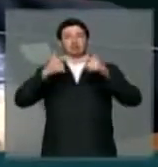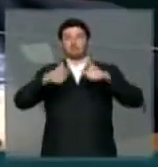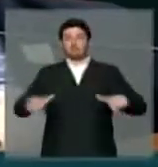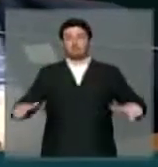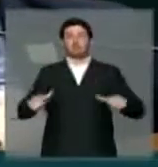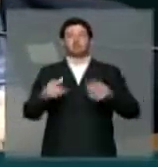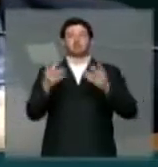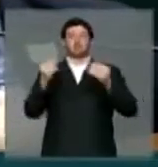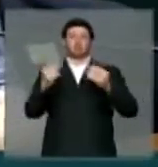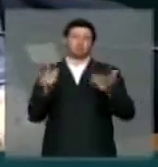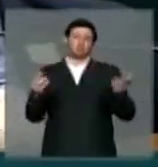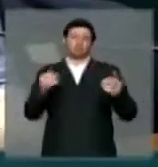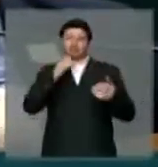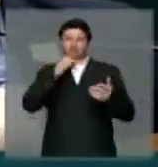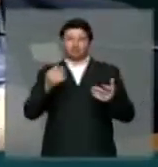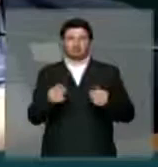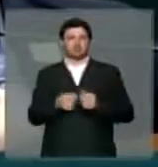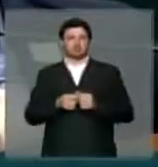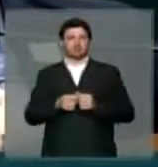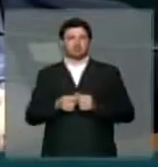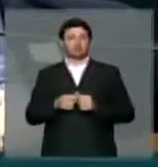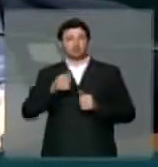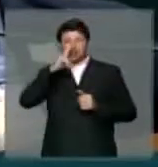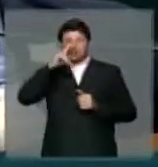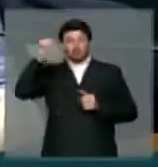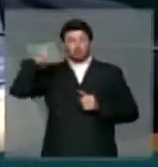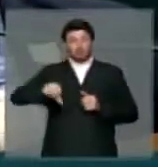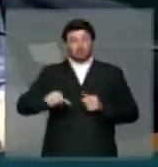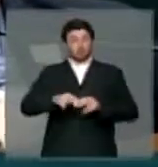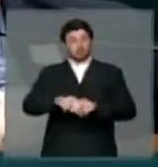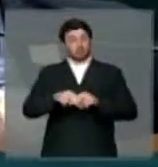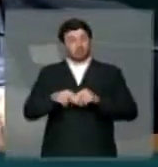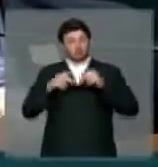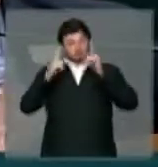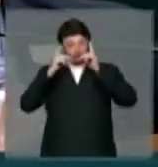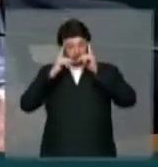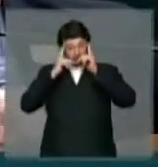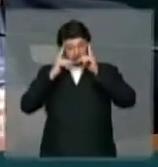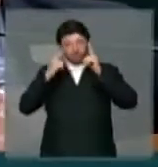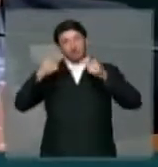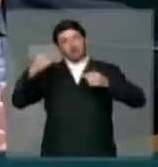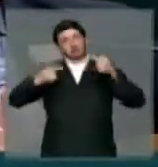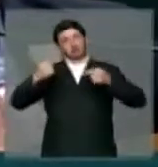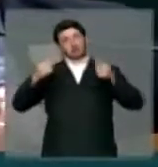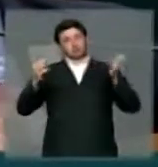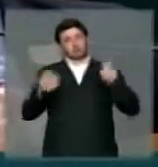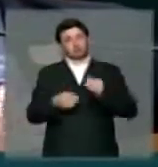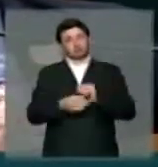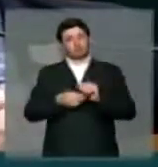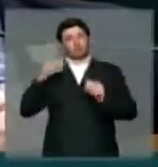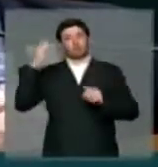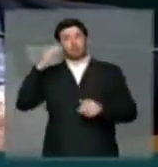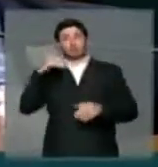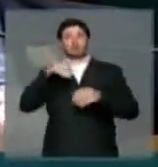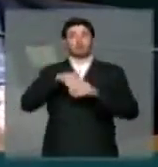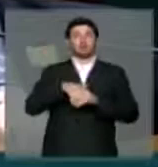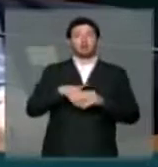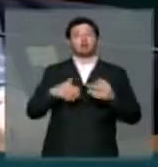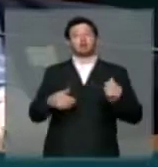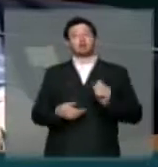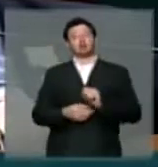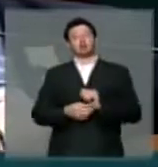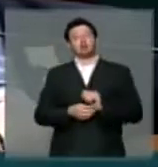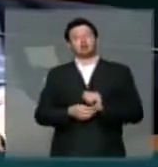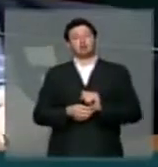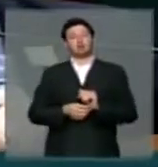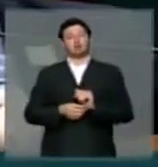muito grande, esvaziamento esse agravado com a disputa, né, político-eleitoral que